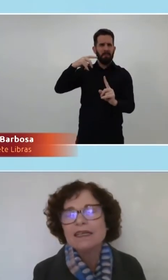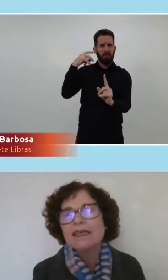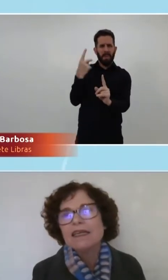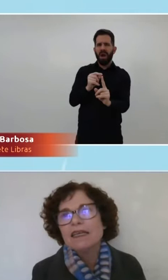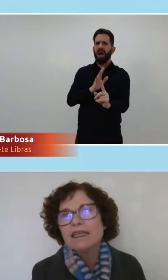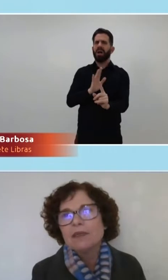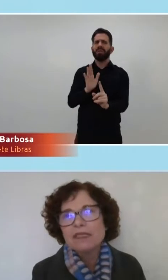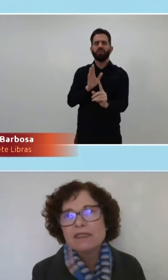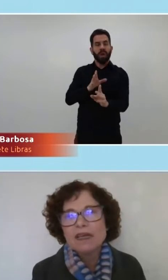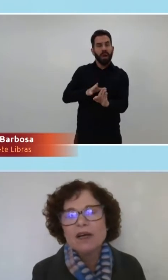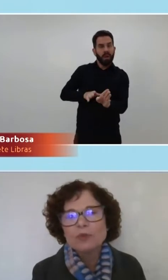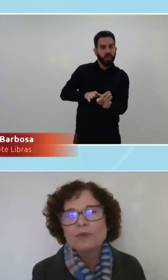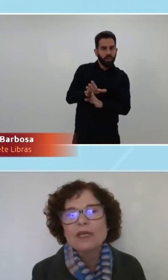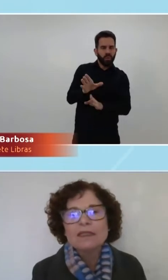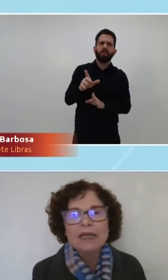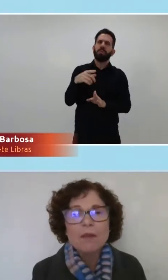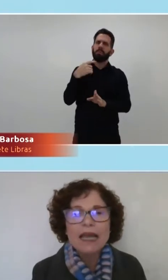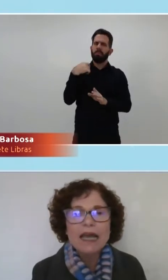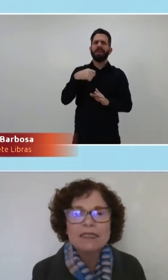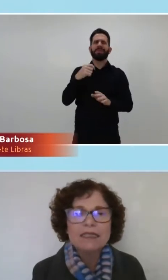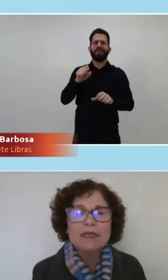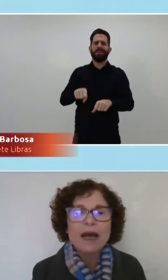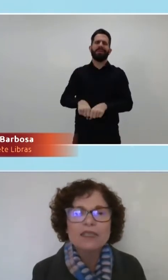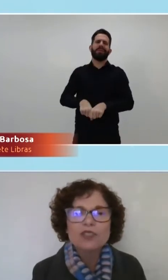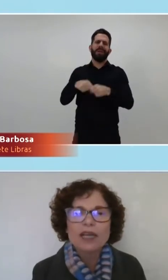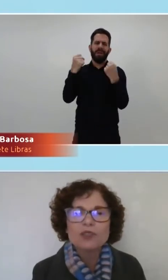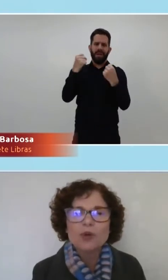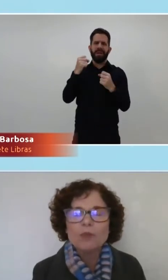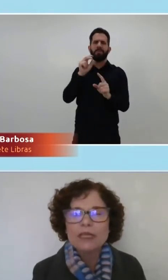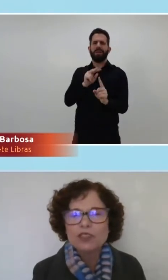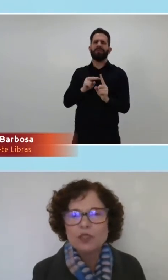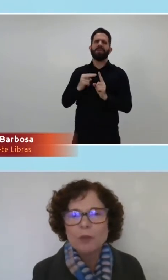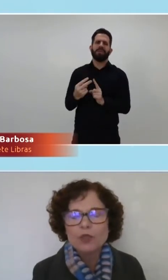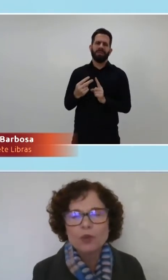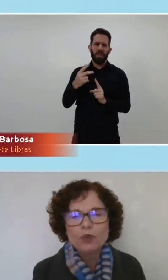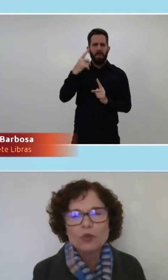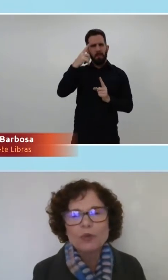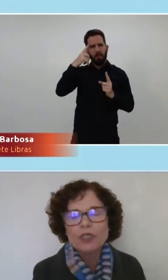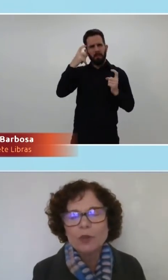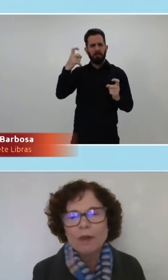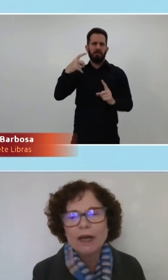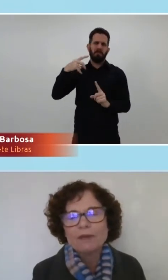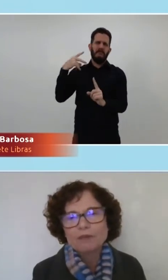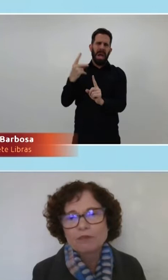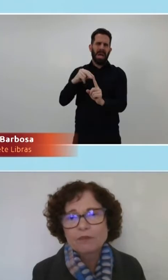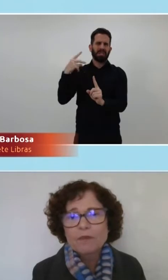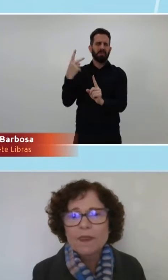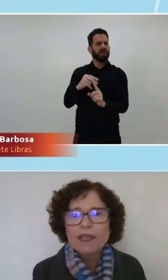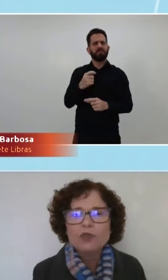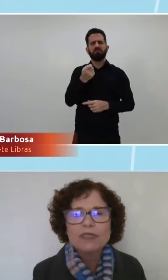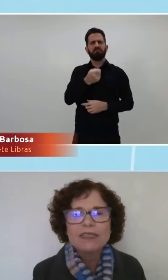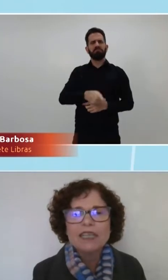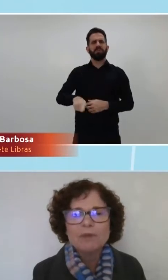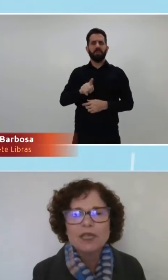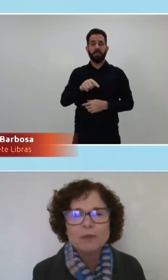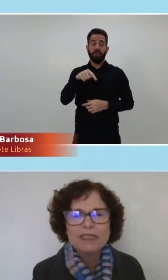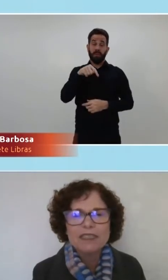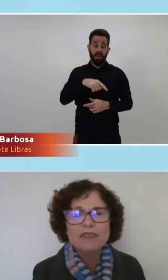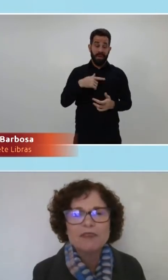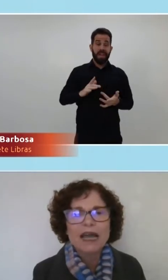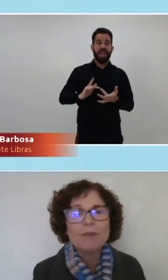né, e missão trabalhar essa temática de como que a gente pode construir uma sociedade